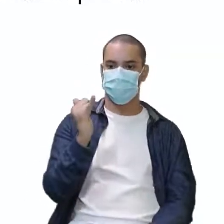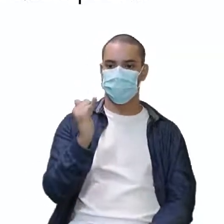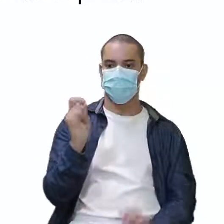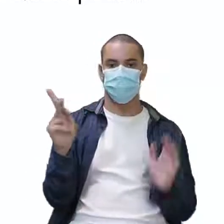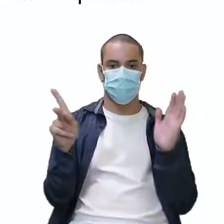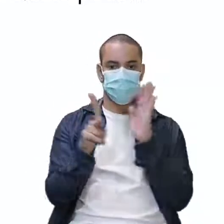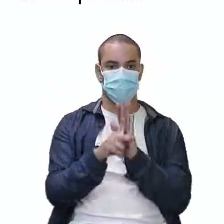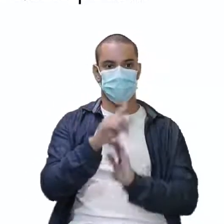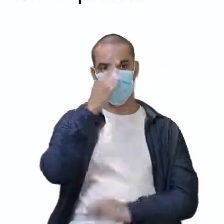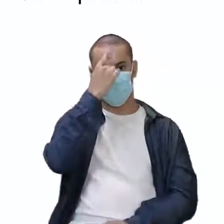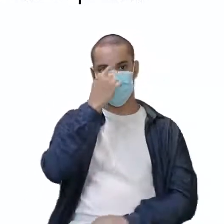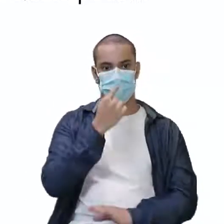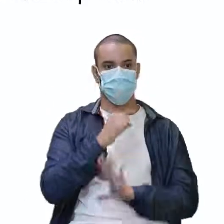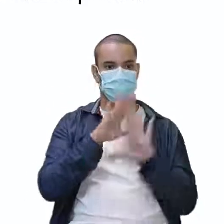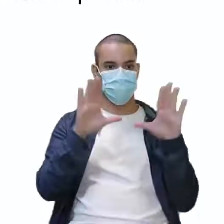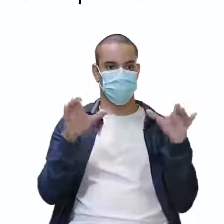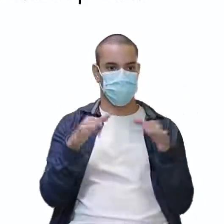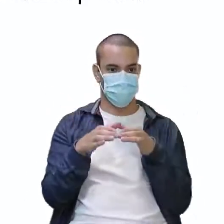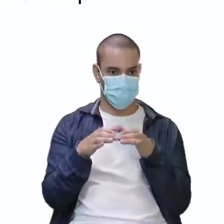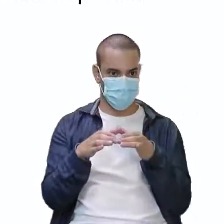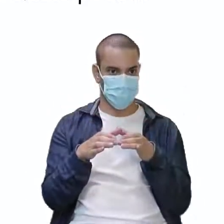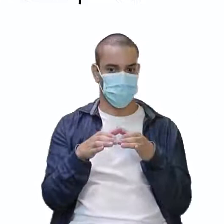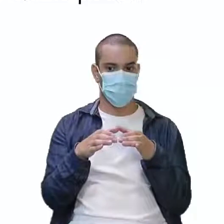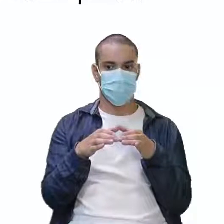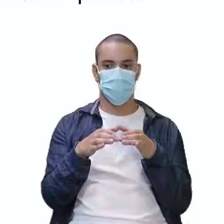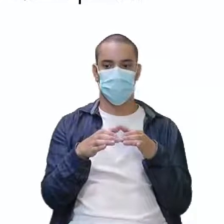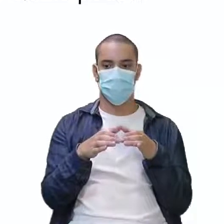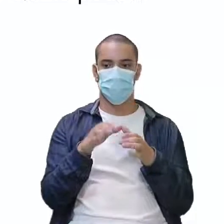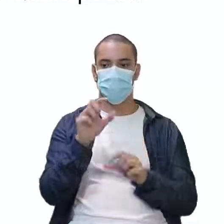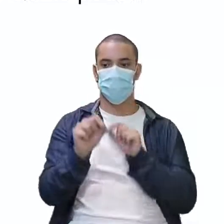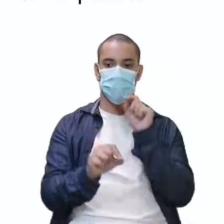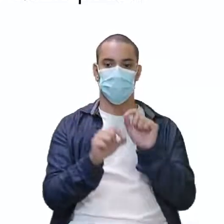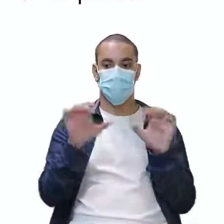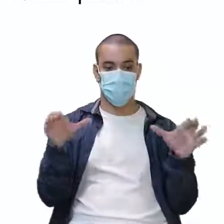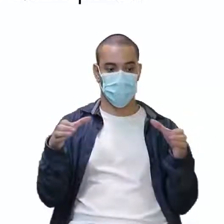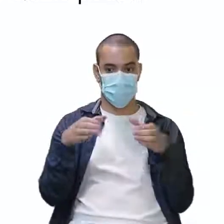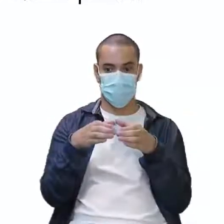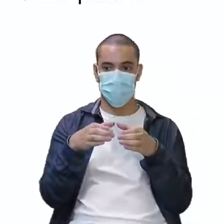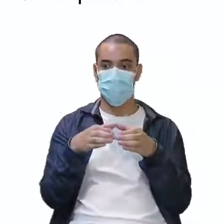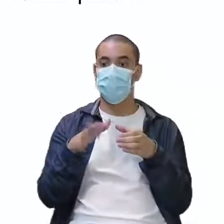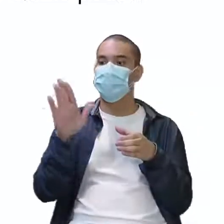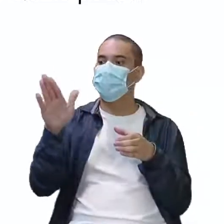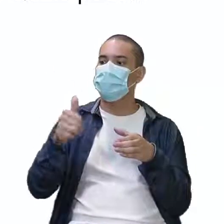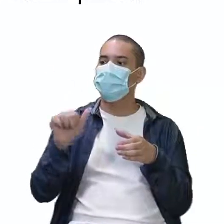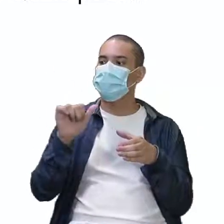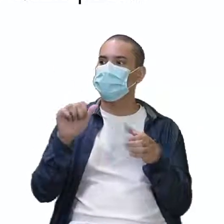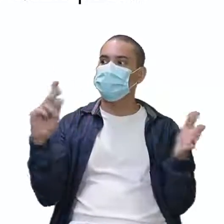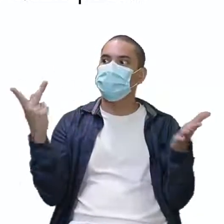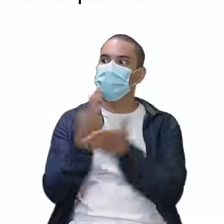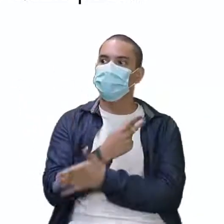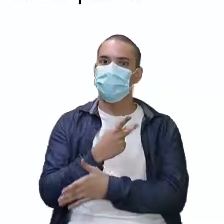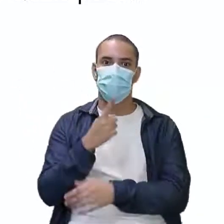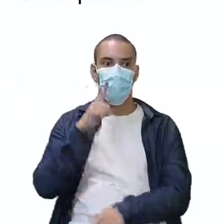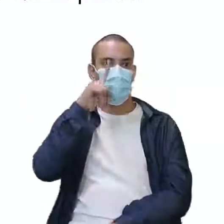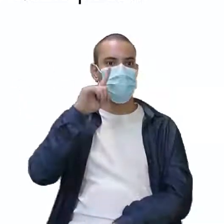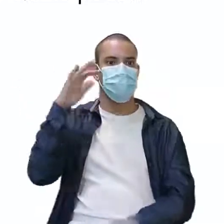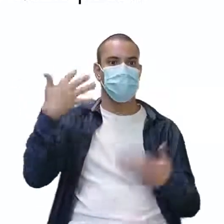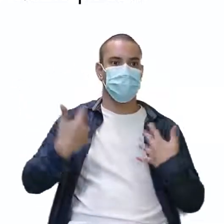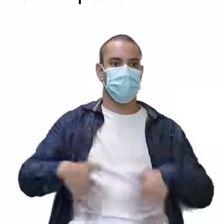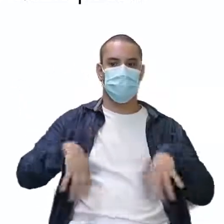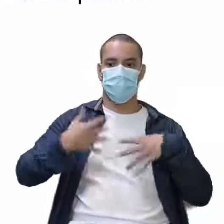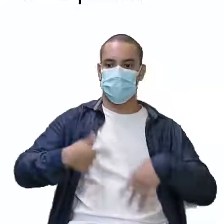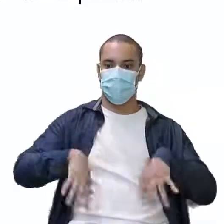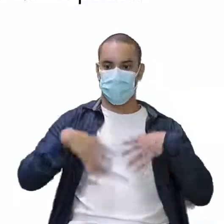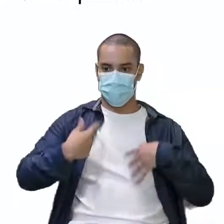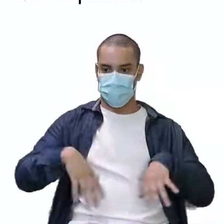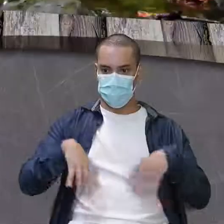para os indivíduos da sua, né, no seu agrupamento ali, que está acontecendo algum perigo.